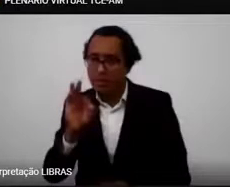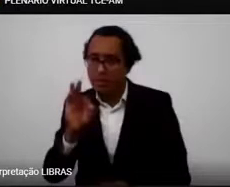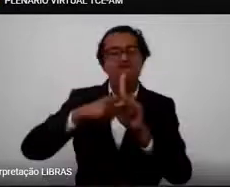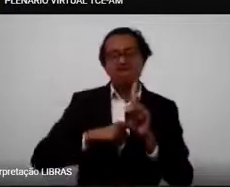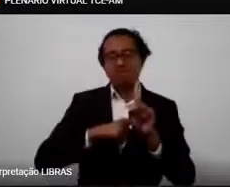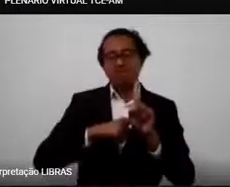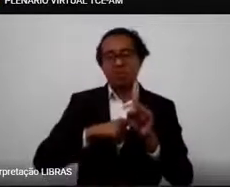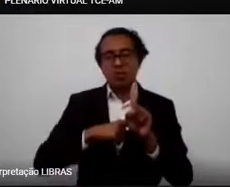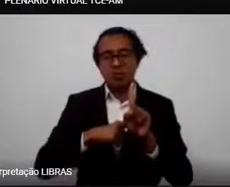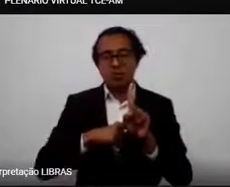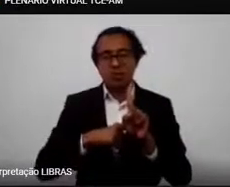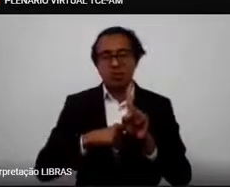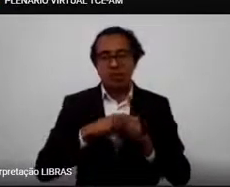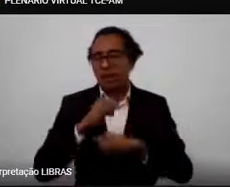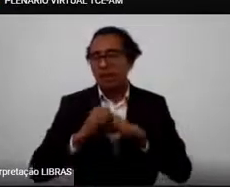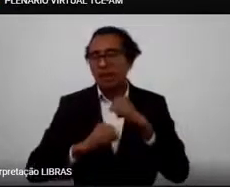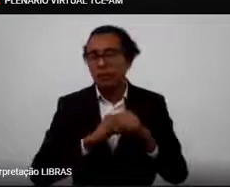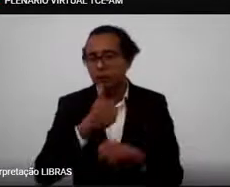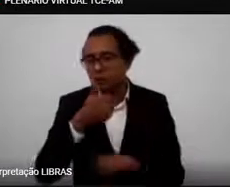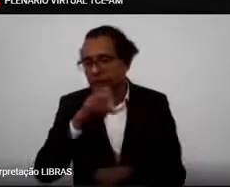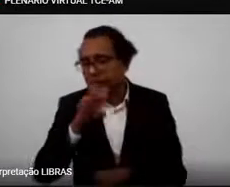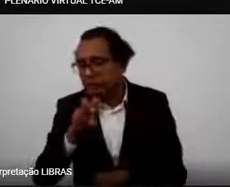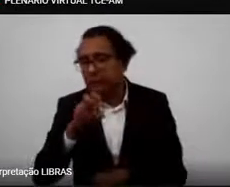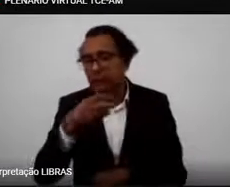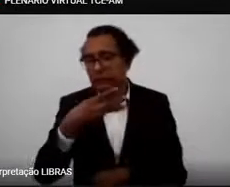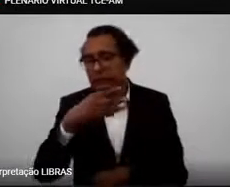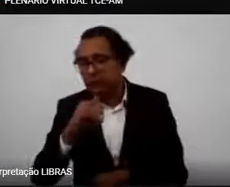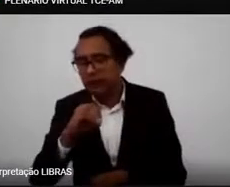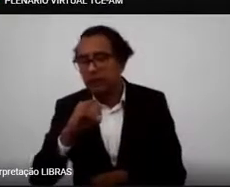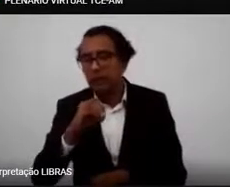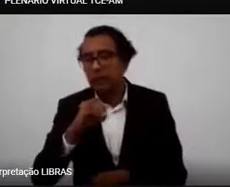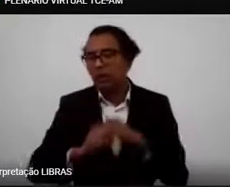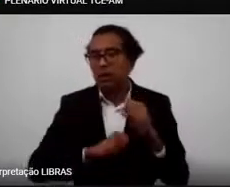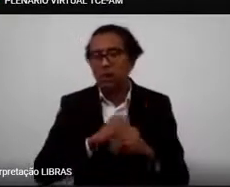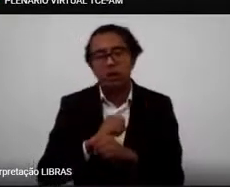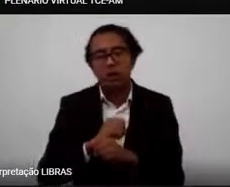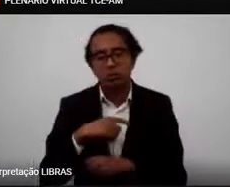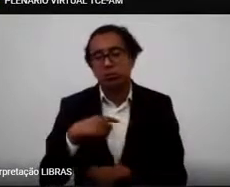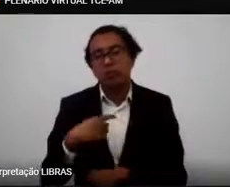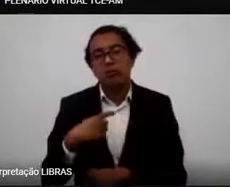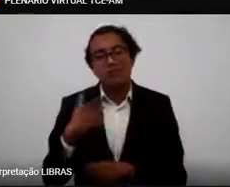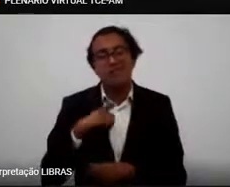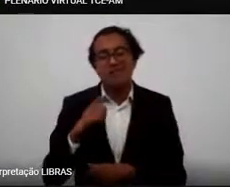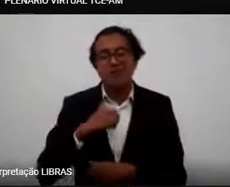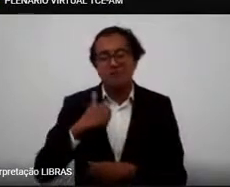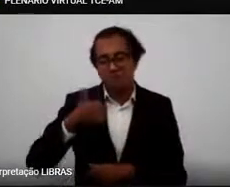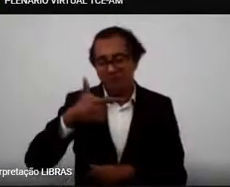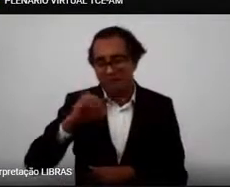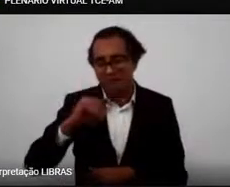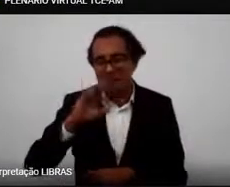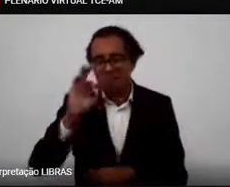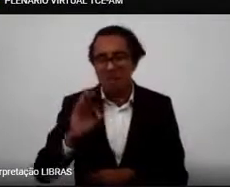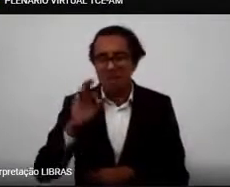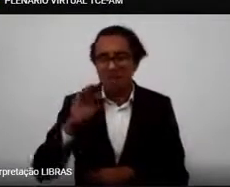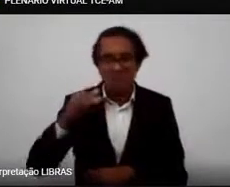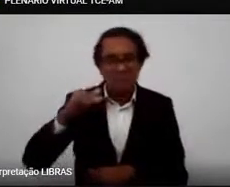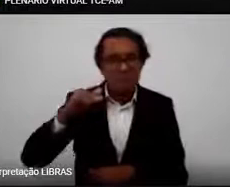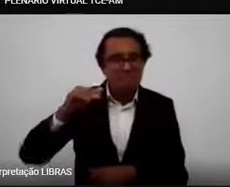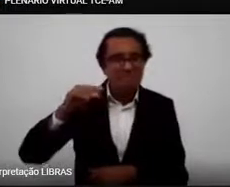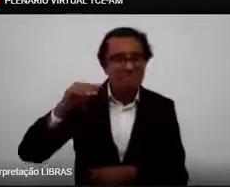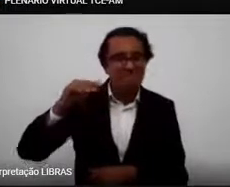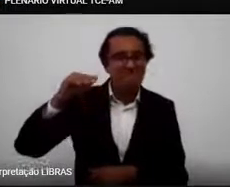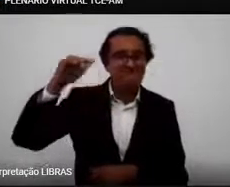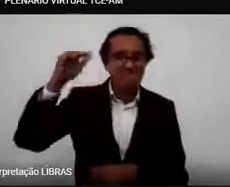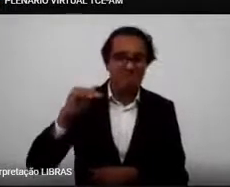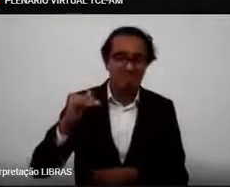15 a 30 anos, nós passaríamos desse ponto. Desmatamento continuando a aumentar, não